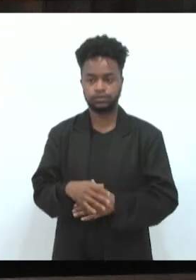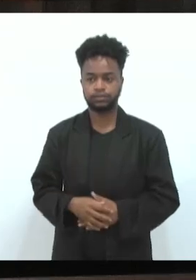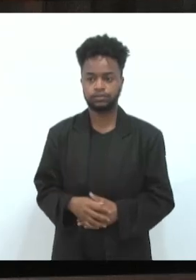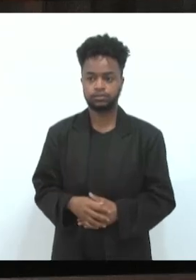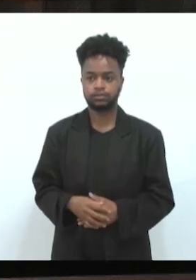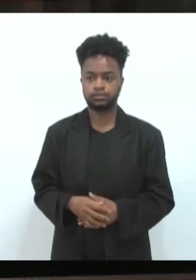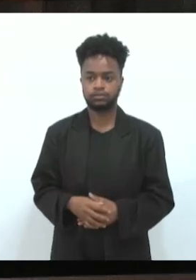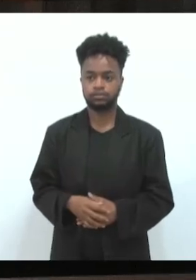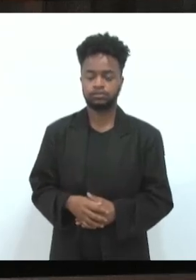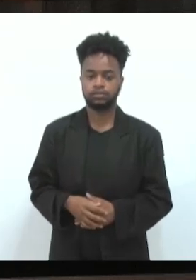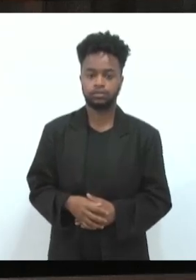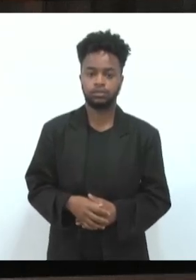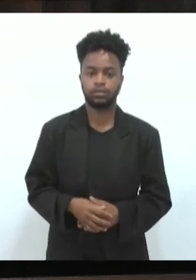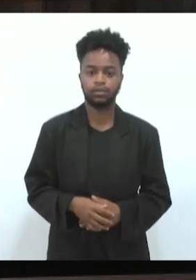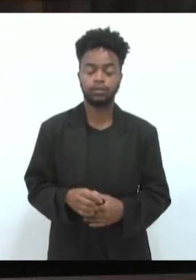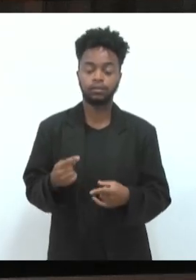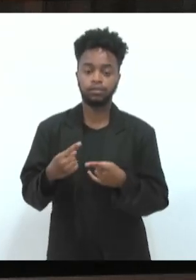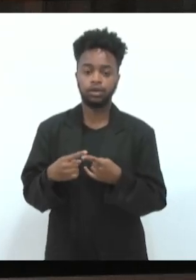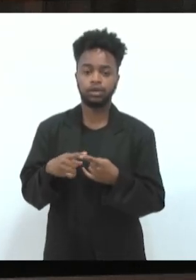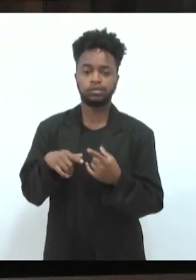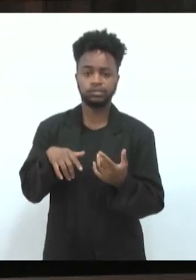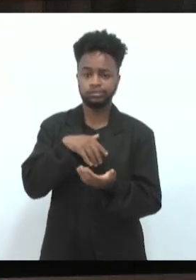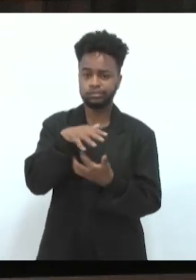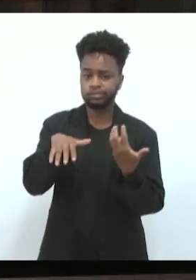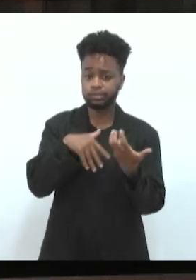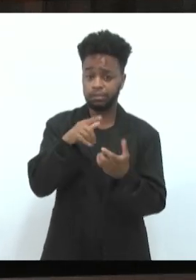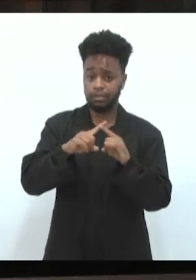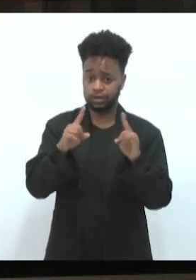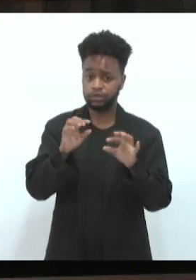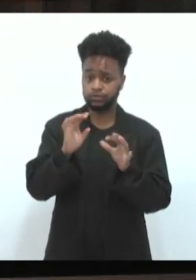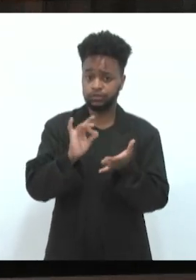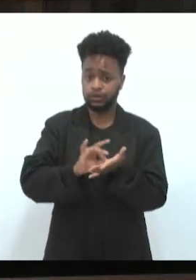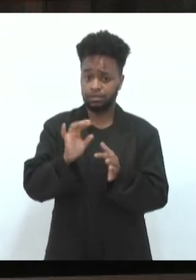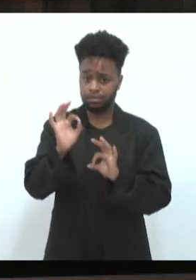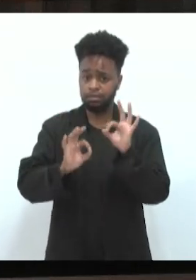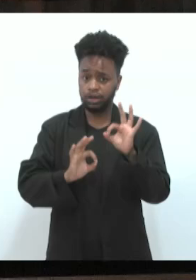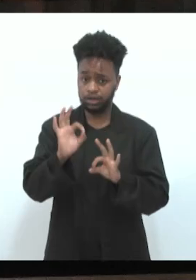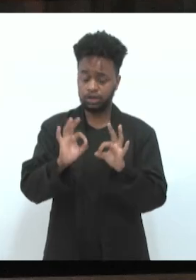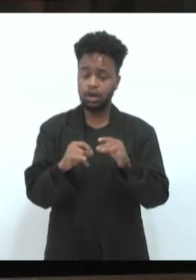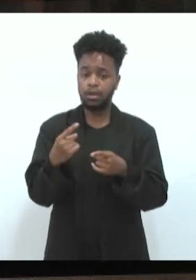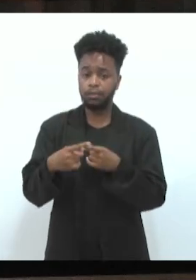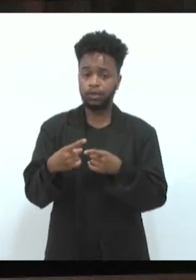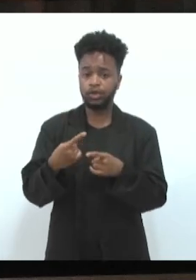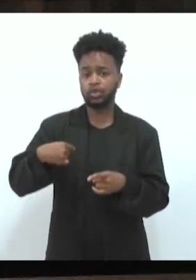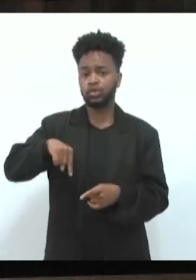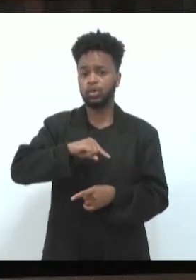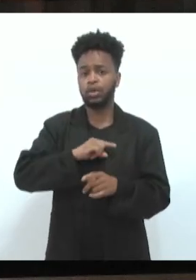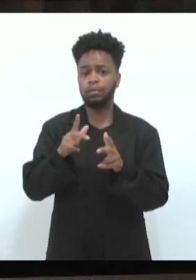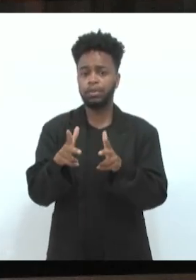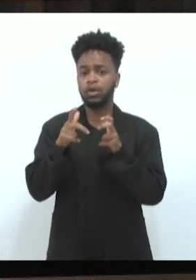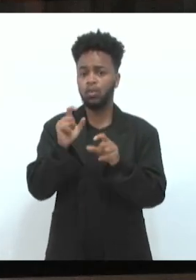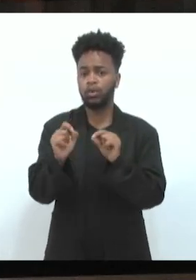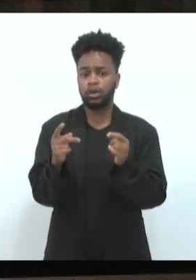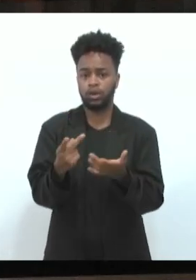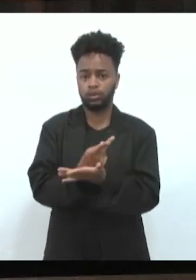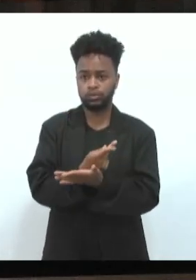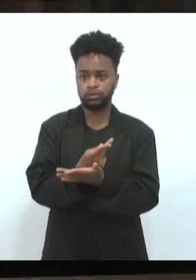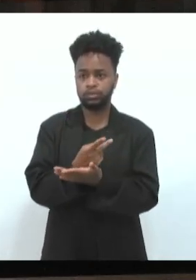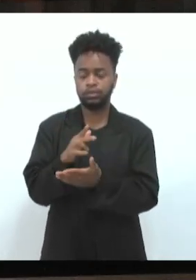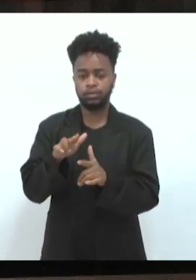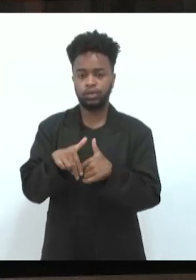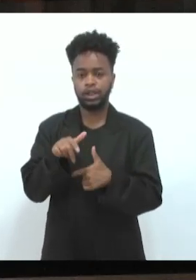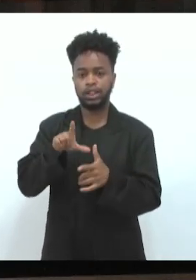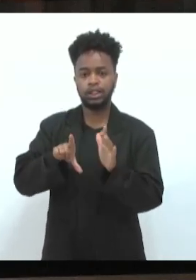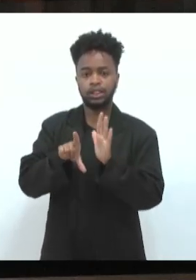Um total desordenamento planejado. Ou seja, quando a gente percebe o que estão fazendo com a lei de uso,